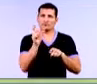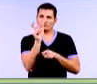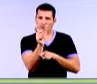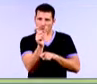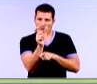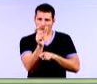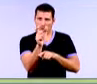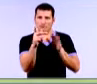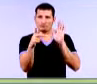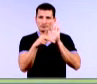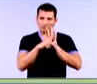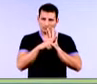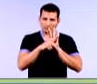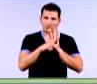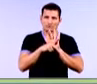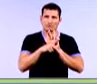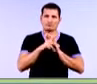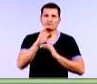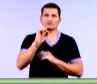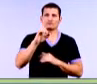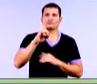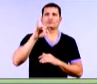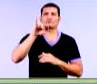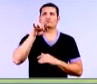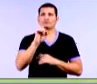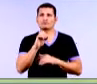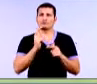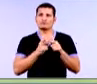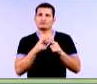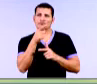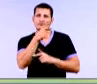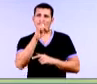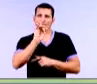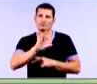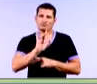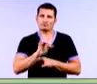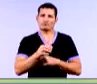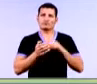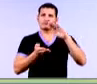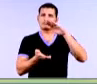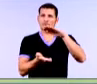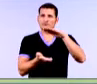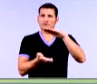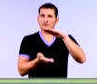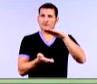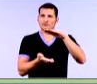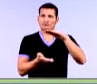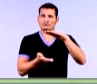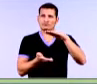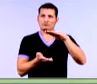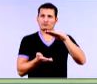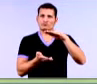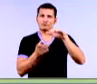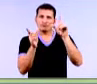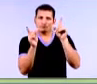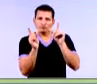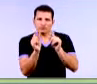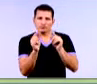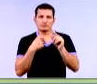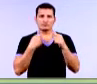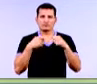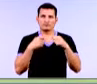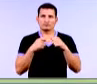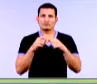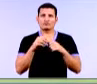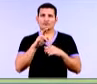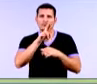do Visual G, do pseudocódigo. Por que esse é o escopo? Que é o mínimo que eu preciso. É o nome, é a delimitação